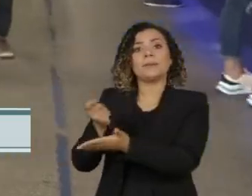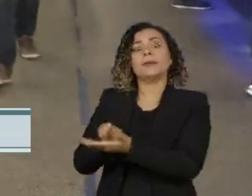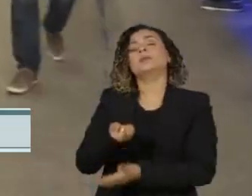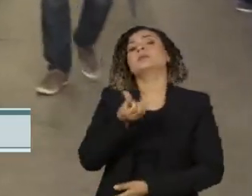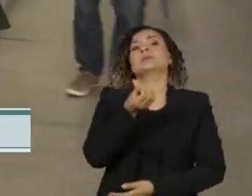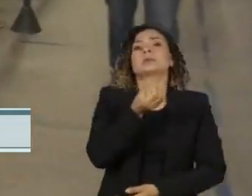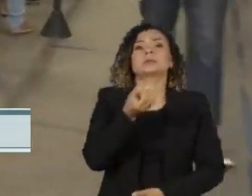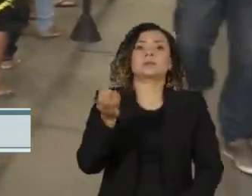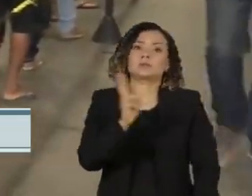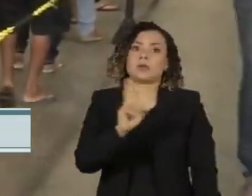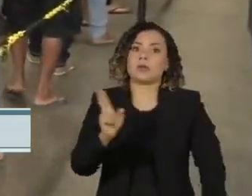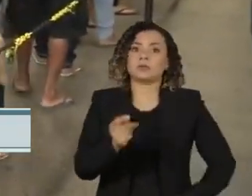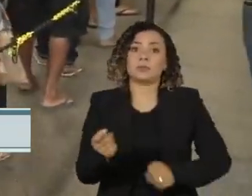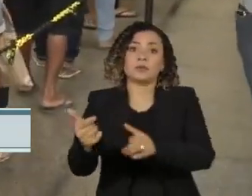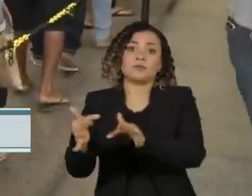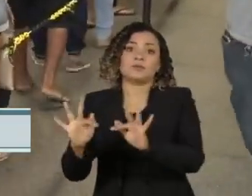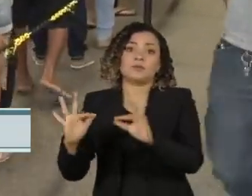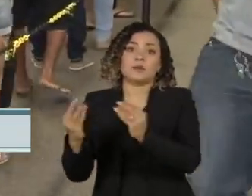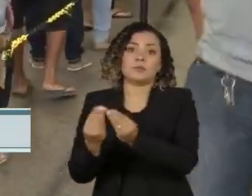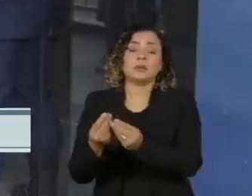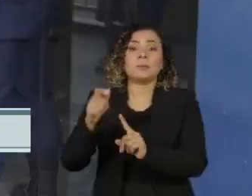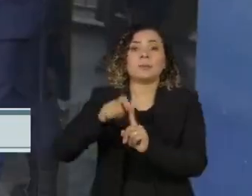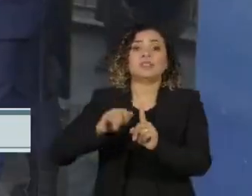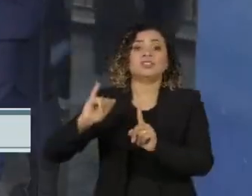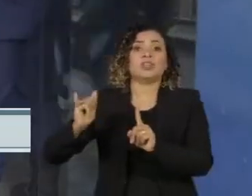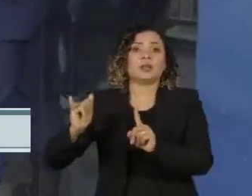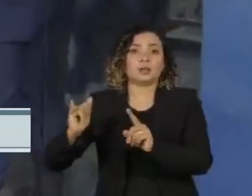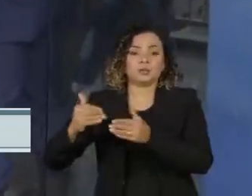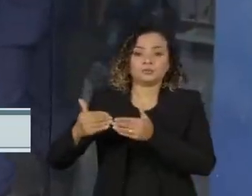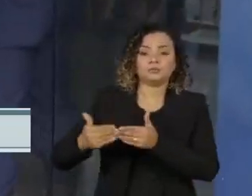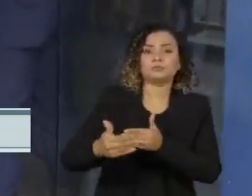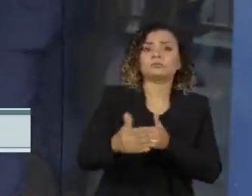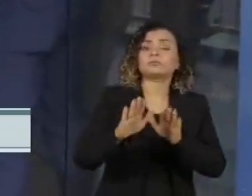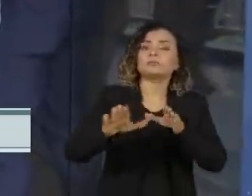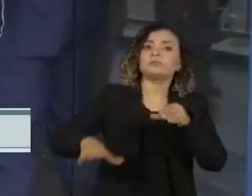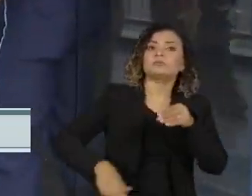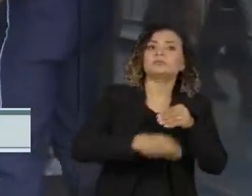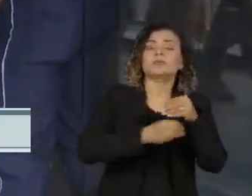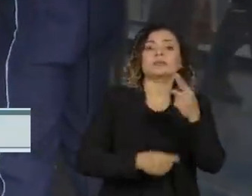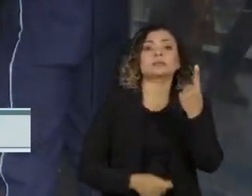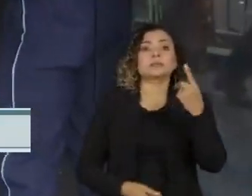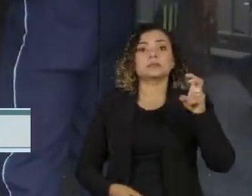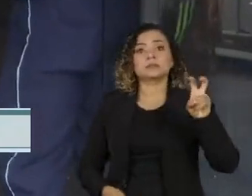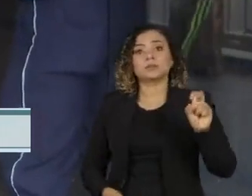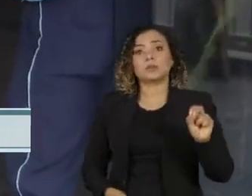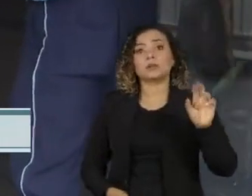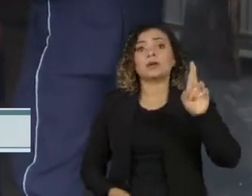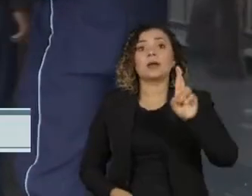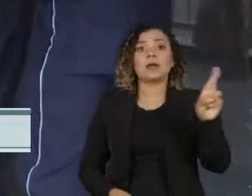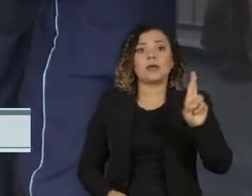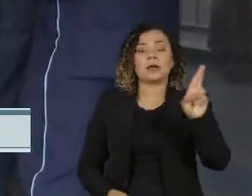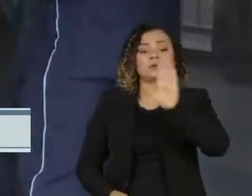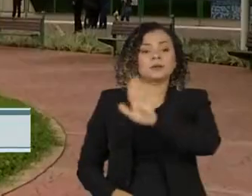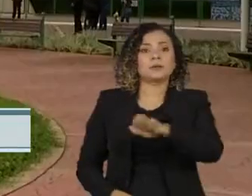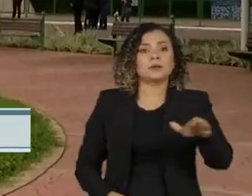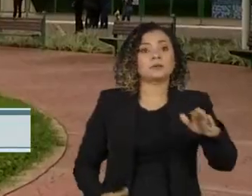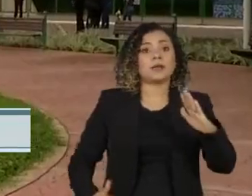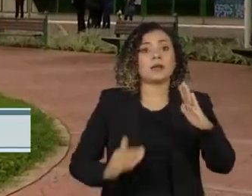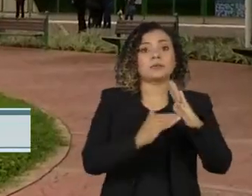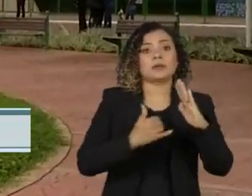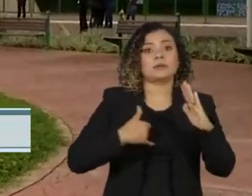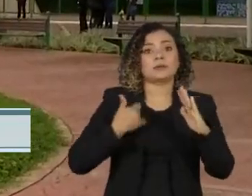de r$ 600 do Bolsa Família a partir de Janeiro mais um adicional de 150 reais por criança de até seis anos